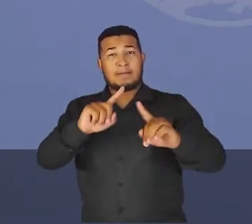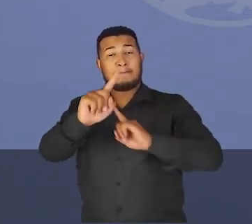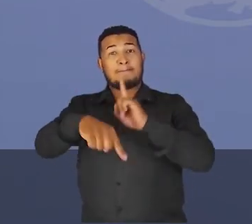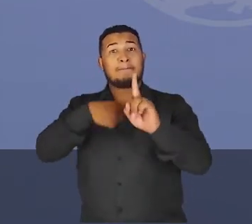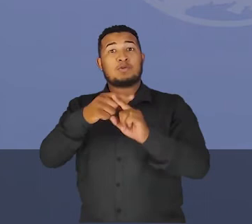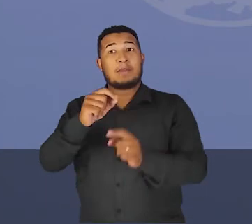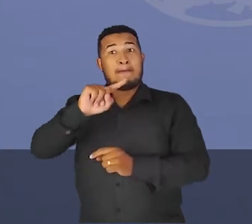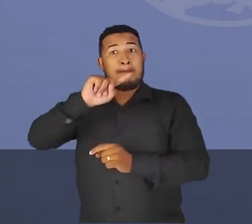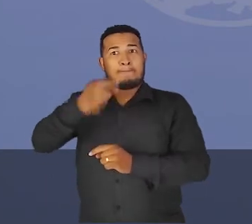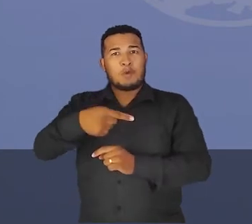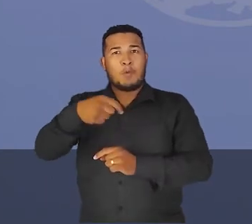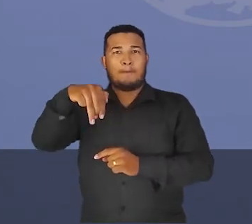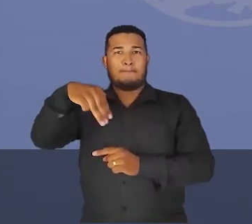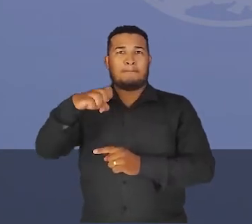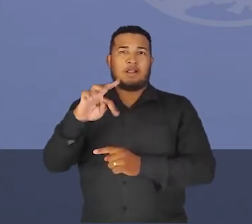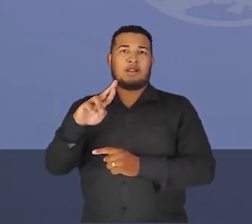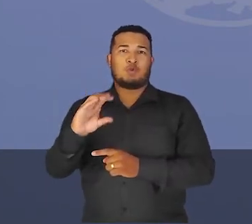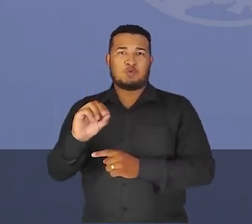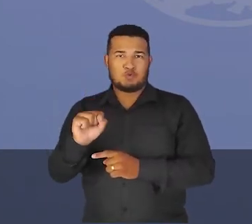distância de 1000 metros.